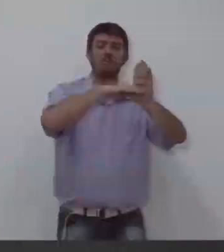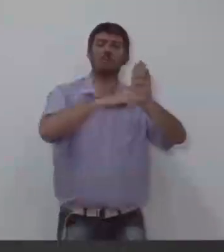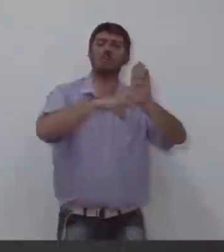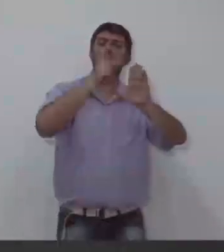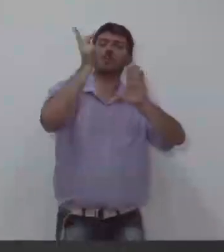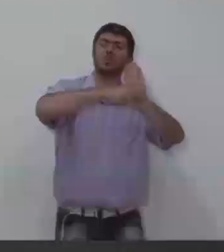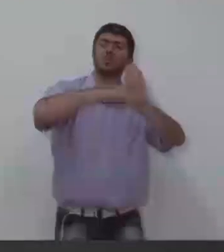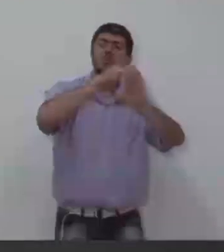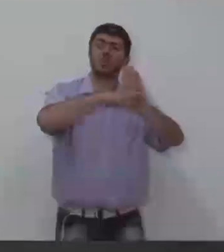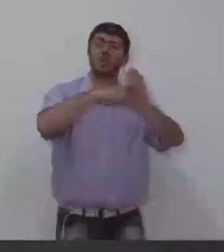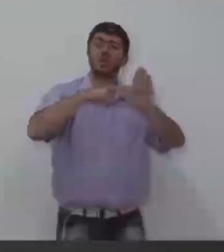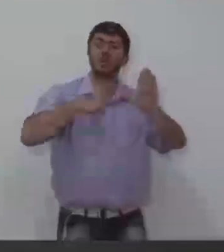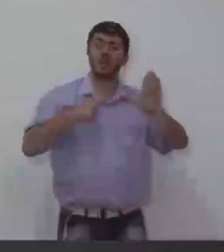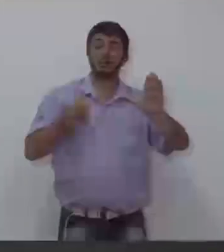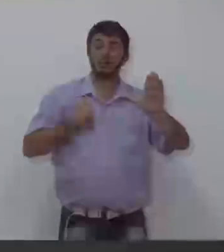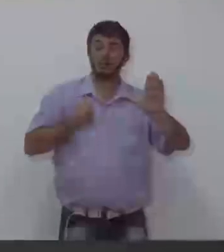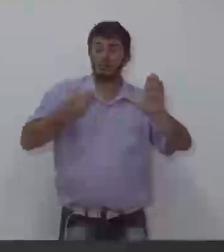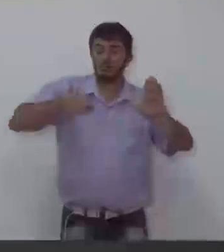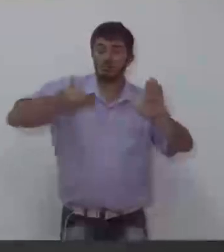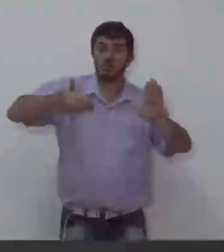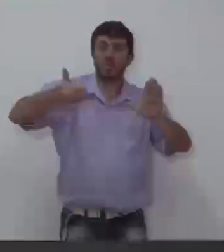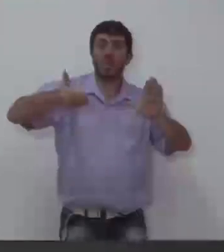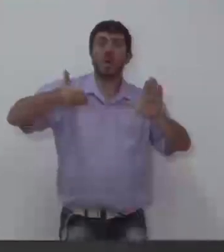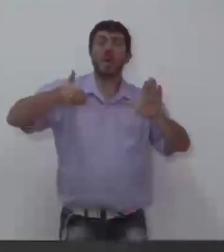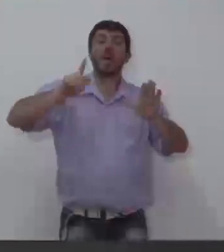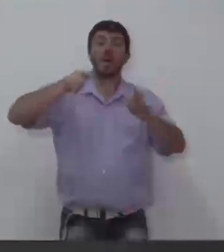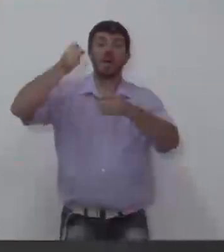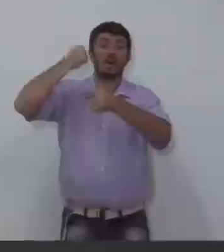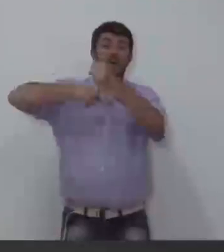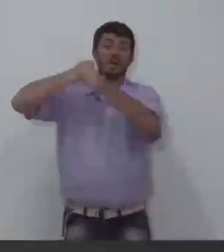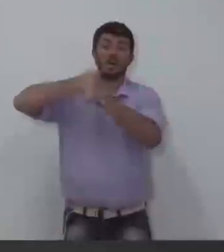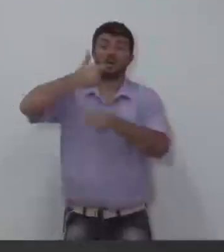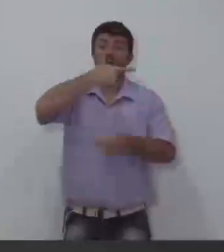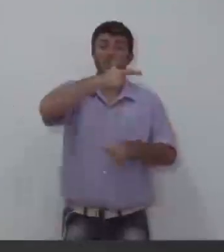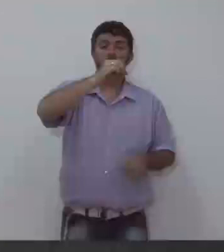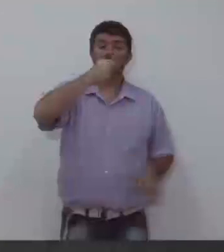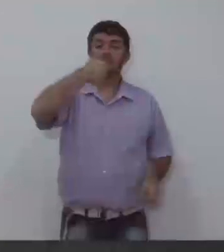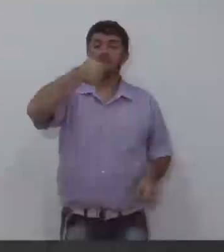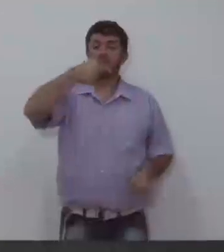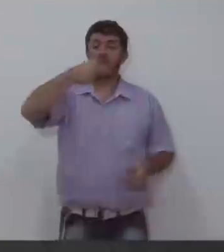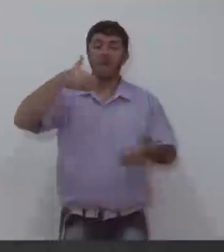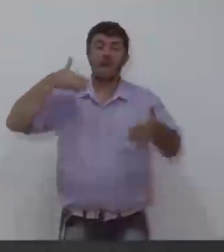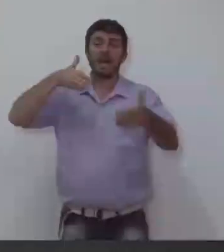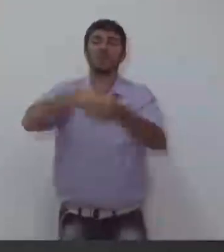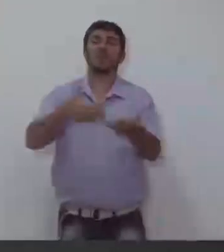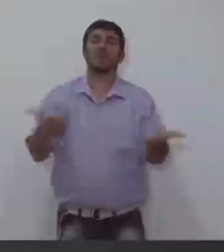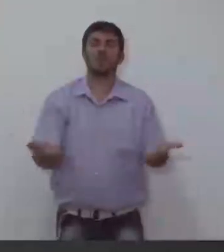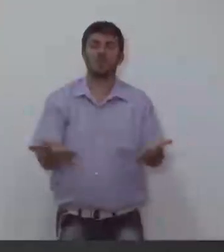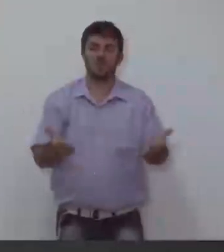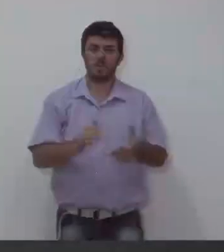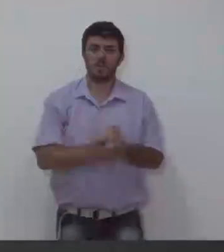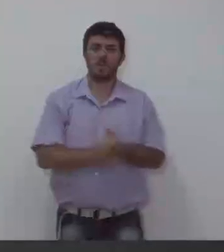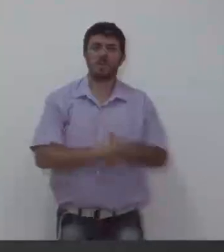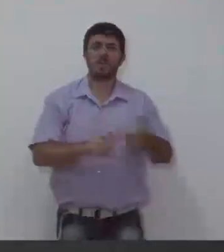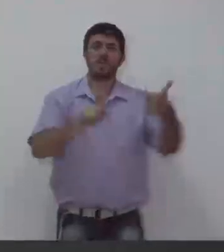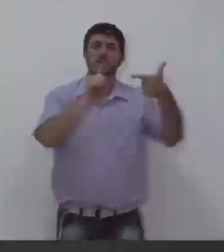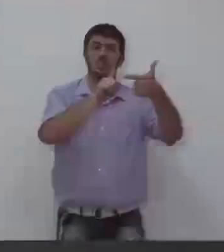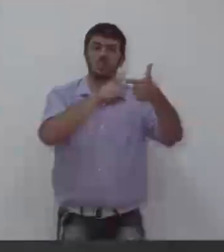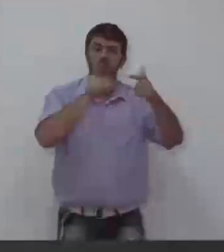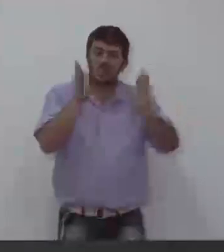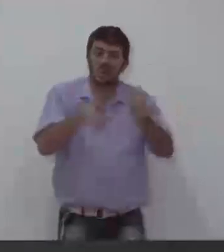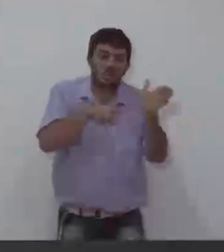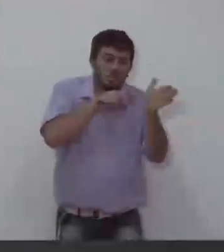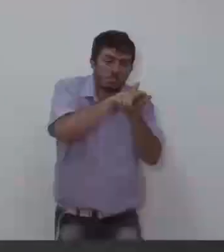determinados e em andamento nos anos 2017 até o momento. 2. Qual investigação foi realizada